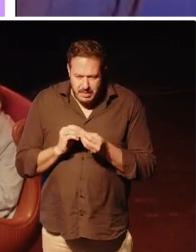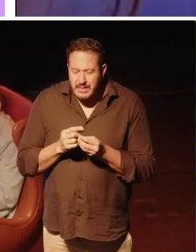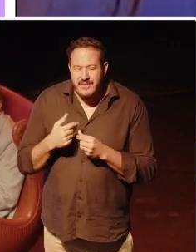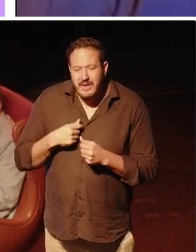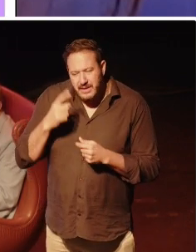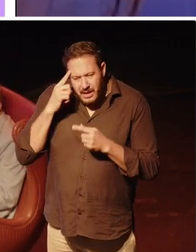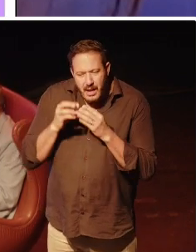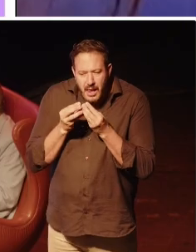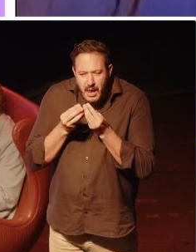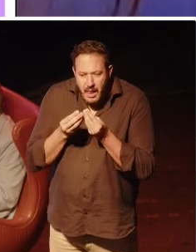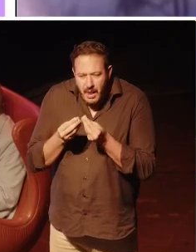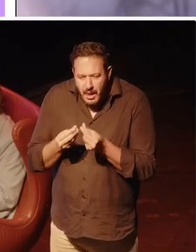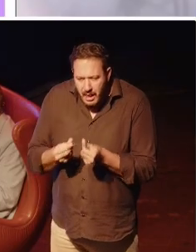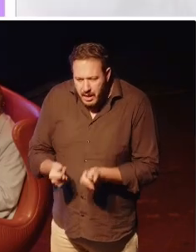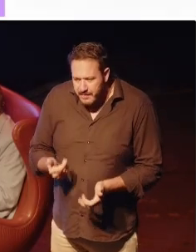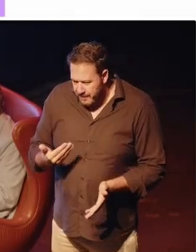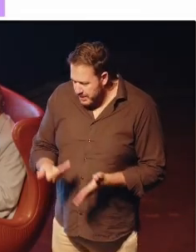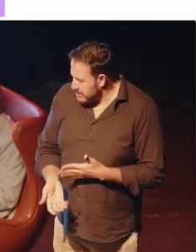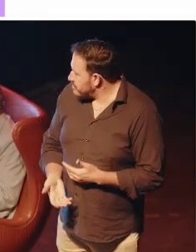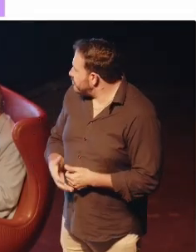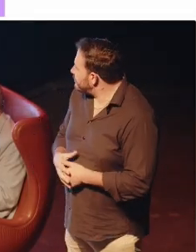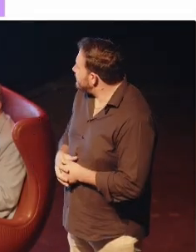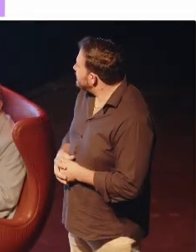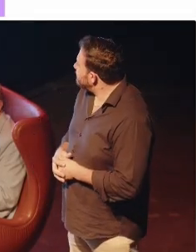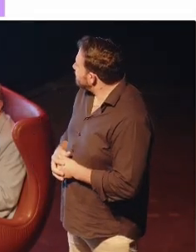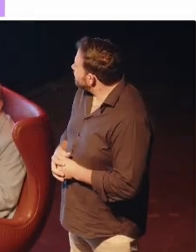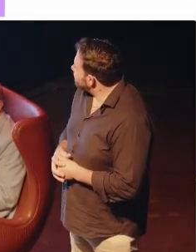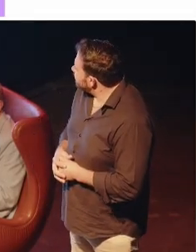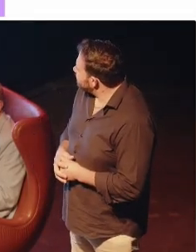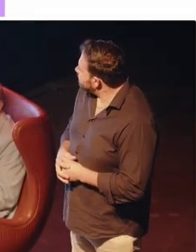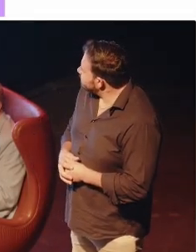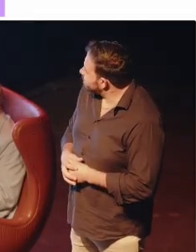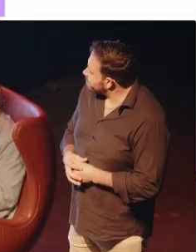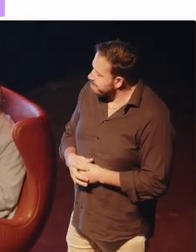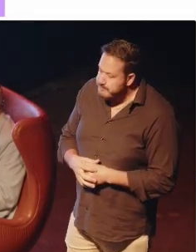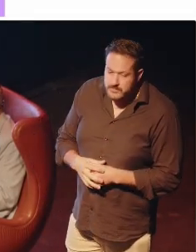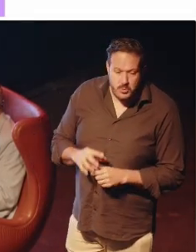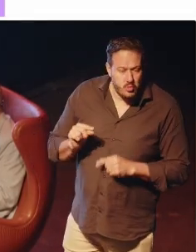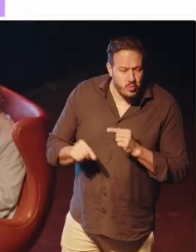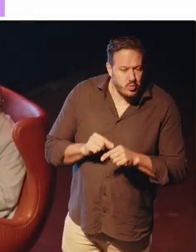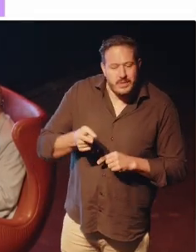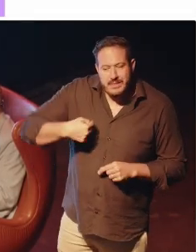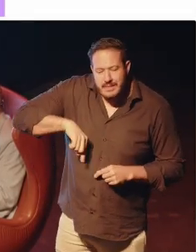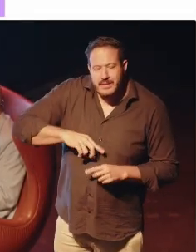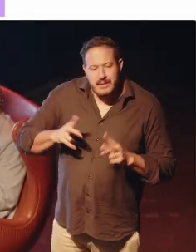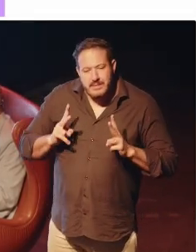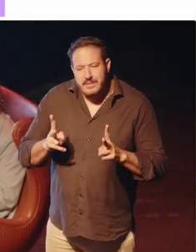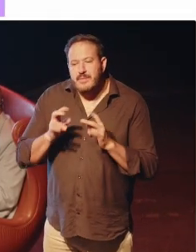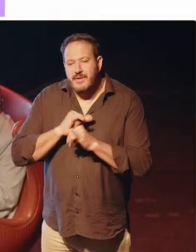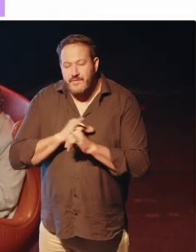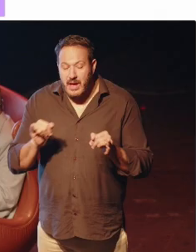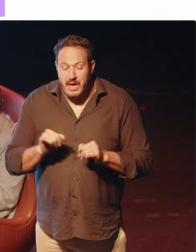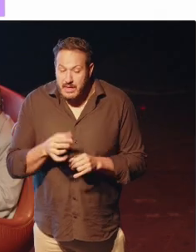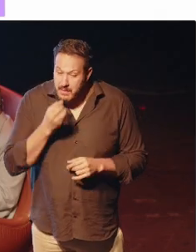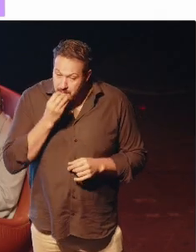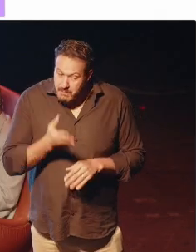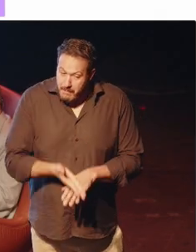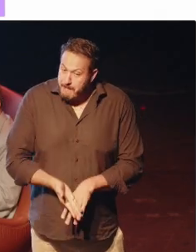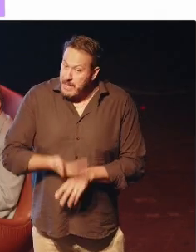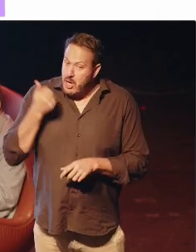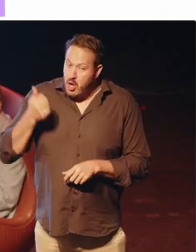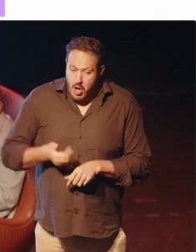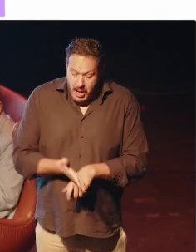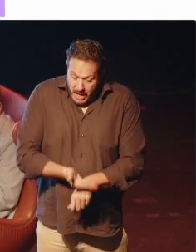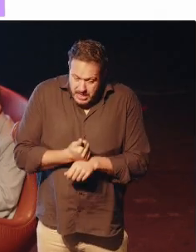essa comunicação entre um e outro, né? E o que a gente sempre fala, as vantagens do diagnóstico